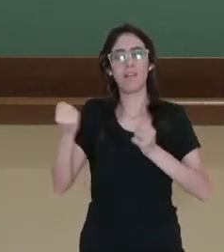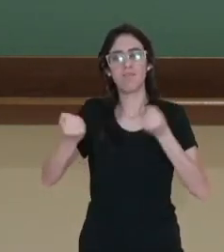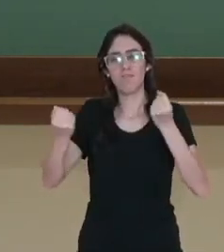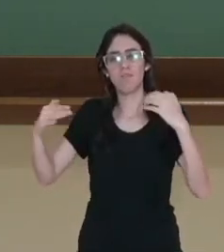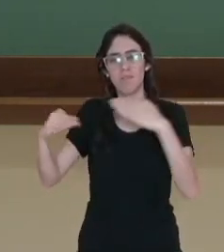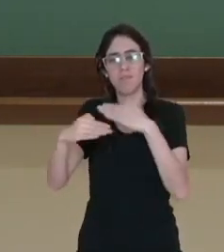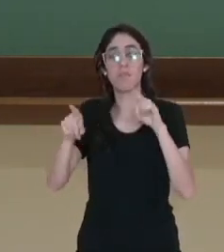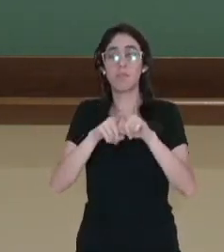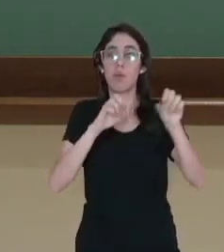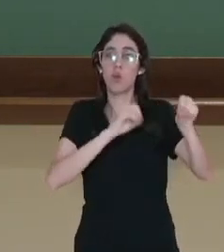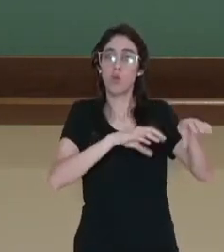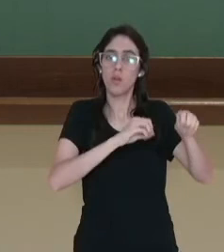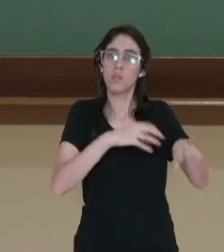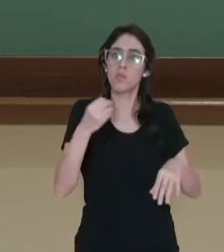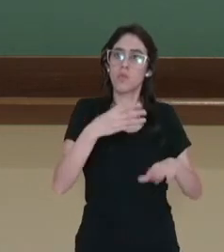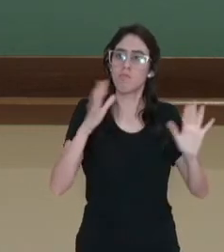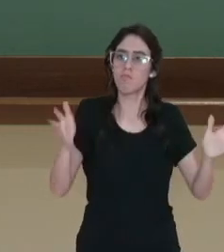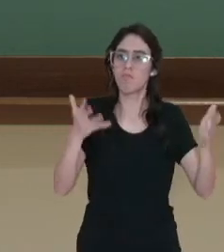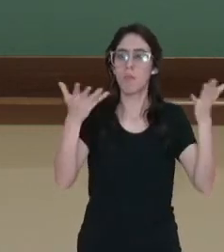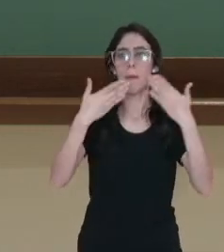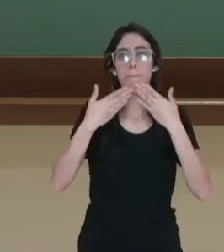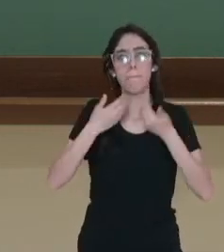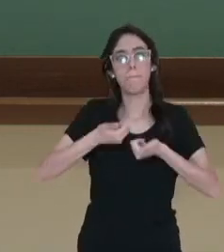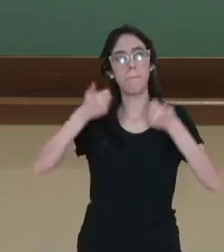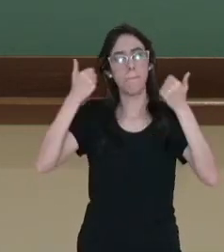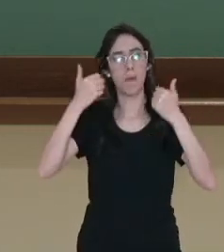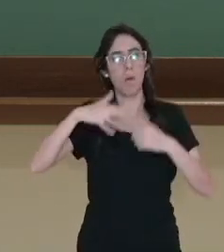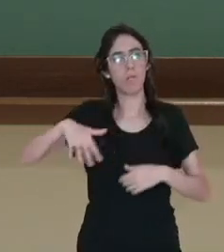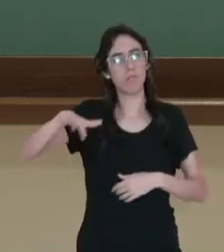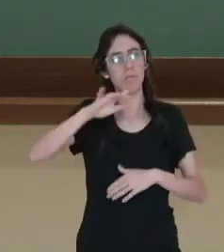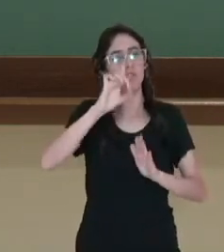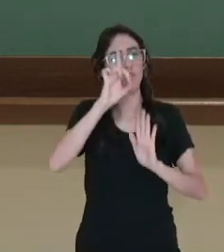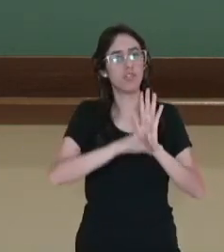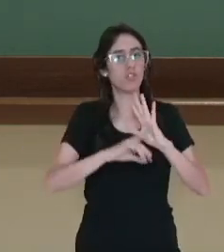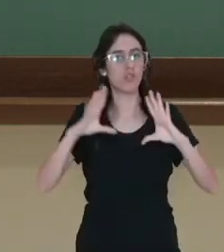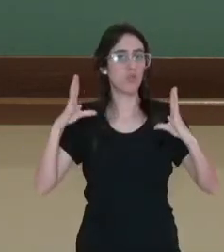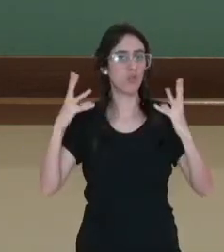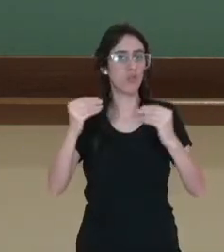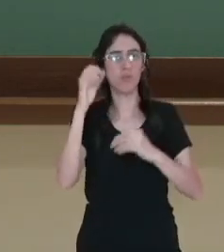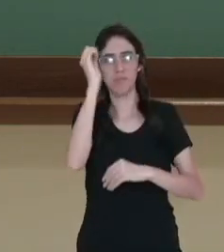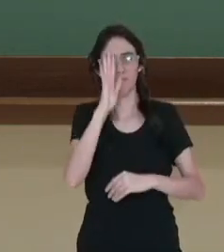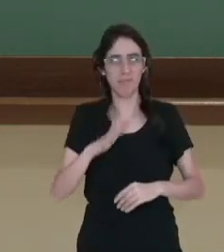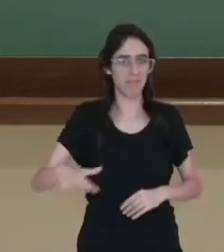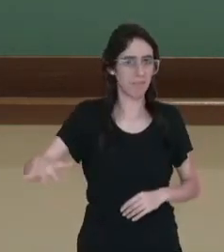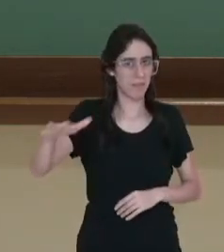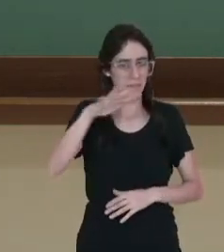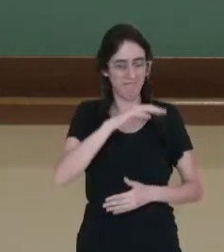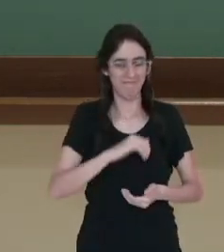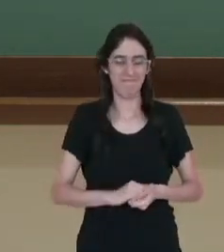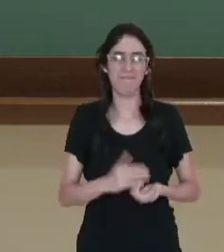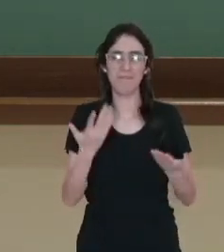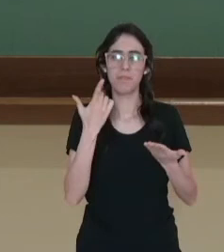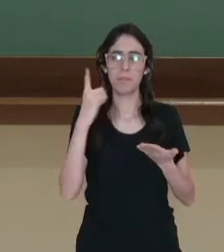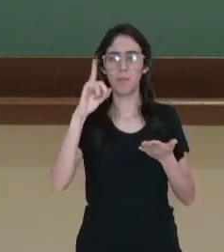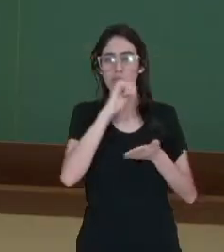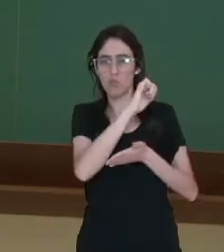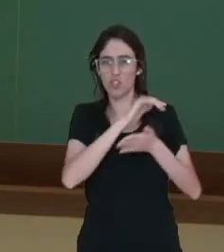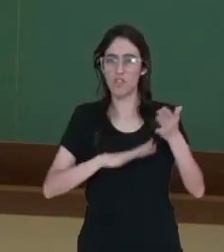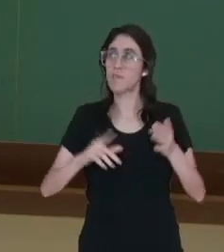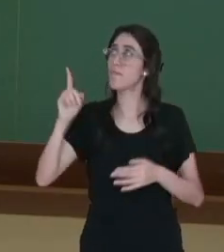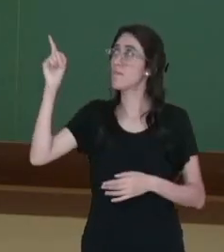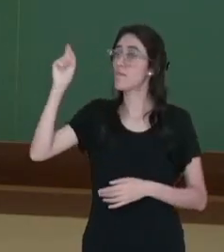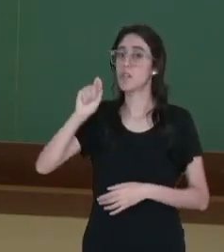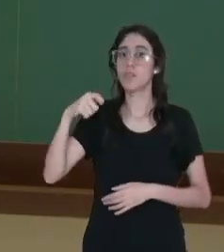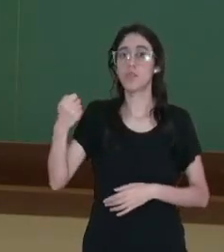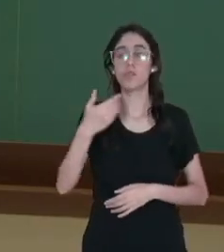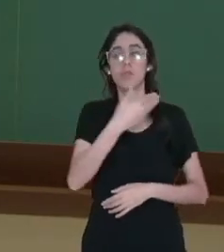trânsito brasileiro, oferecendo melhores condições e mais direitos para todos os brasileiros. Exercício para a gente conversar sobre o governo